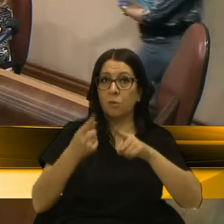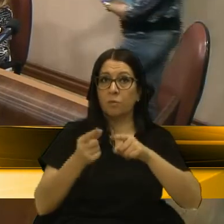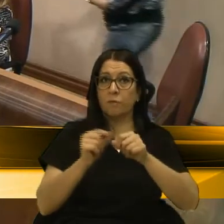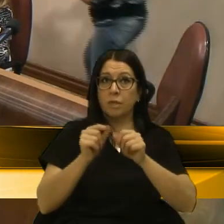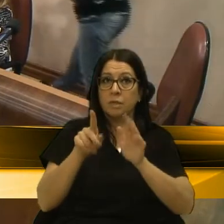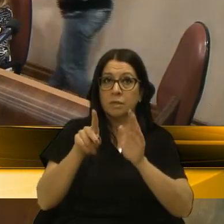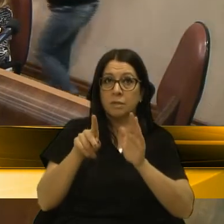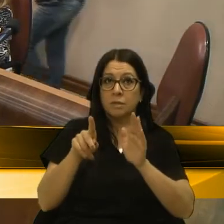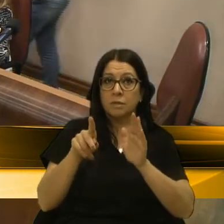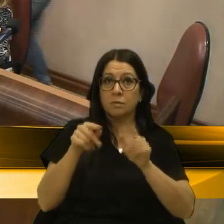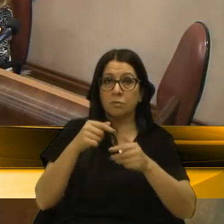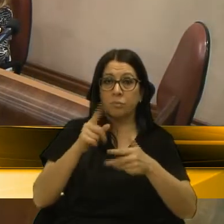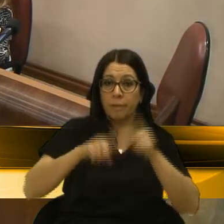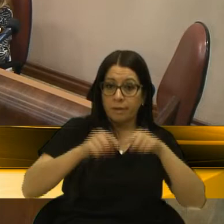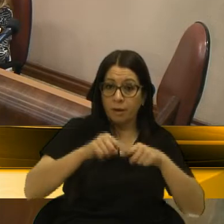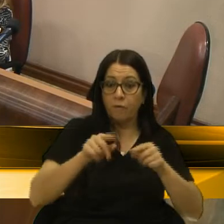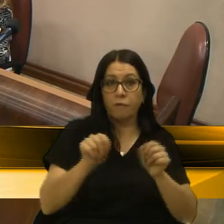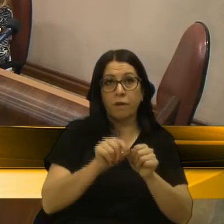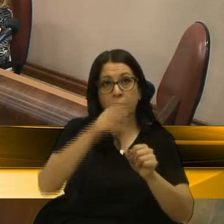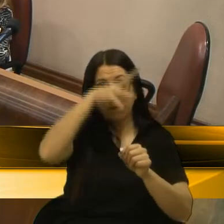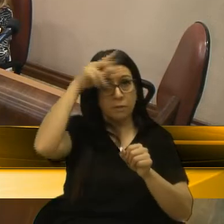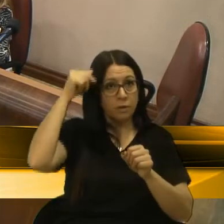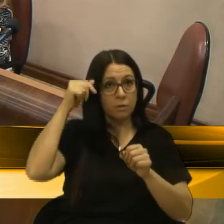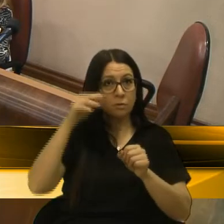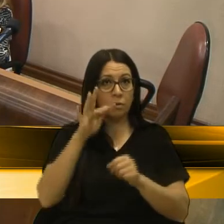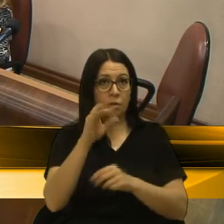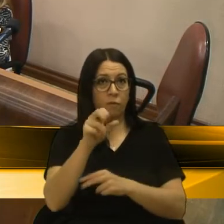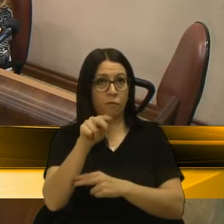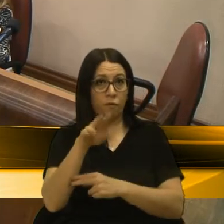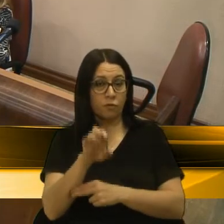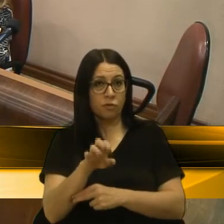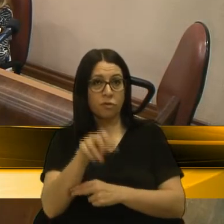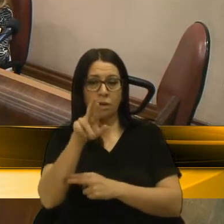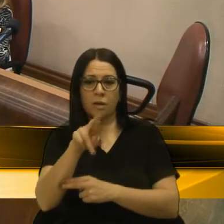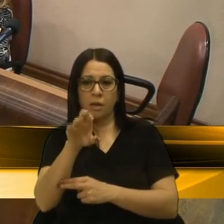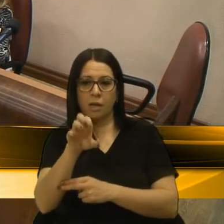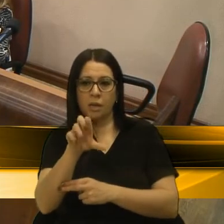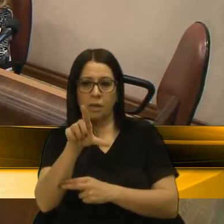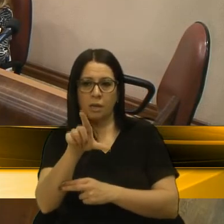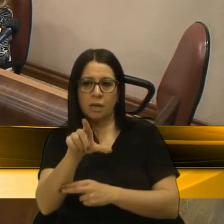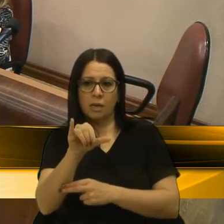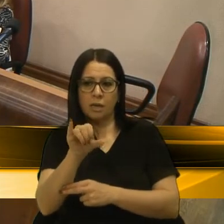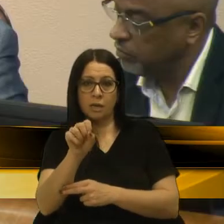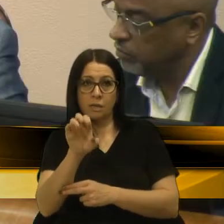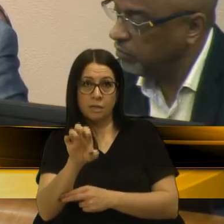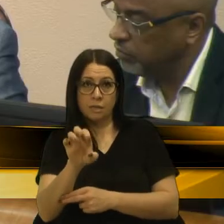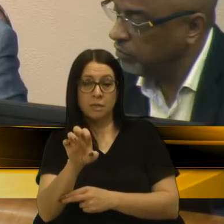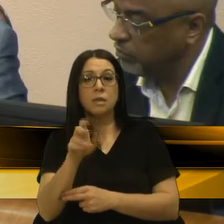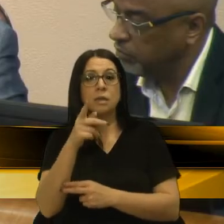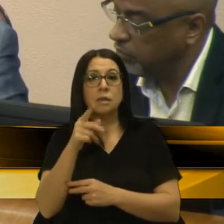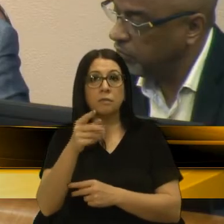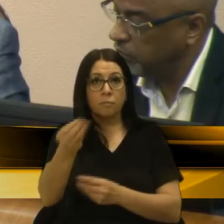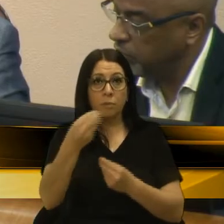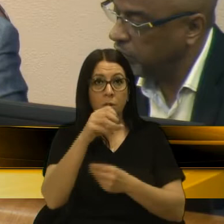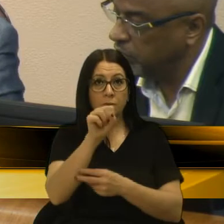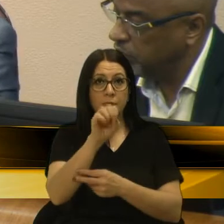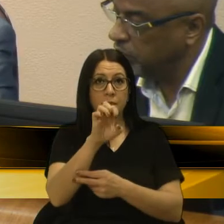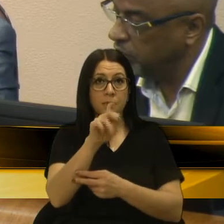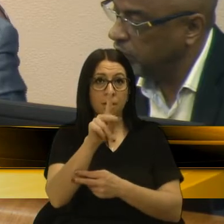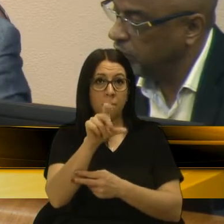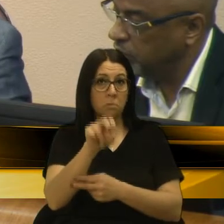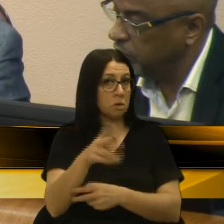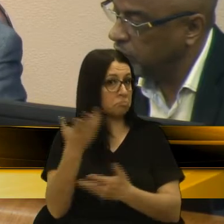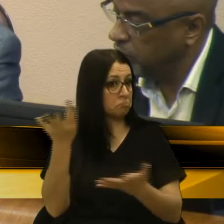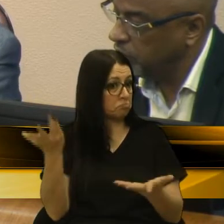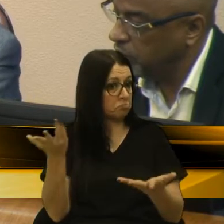pela Prefeitura de Caxias do Sul. Então, a fonte aqui é um release enviado pela CEPLAN. E eu não sei nem se